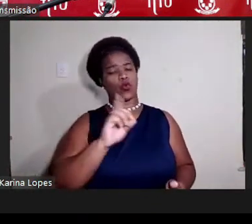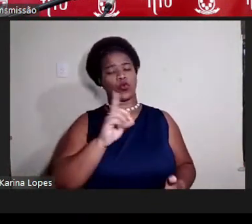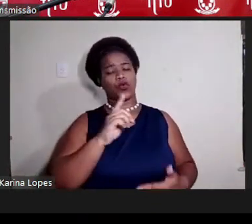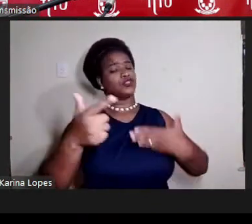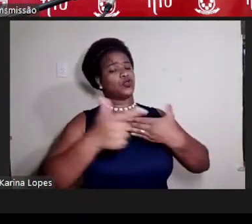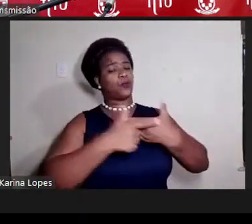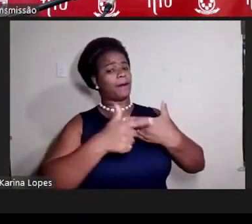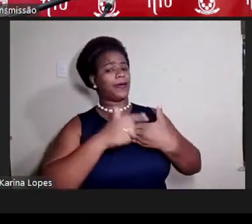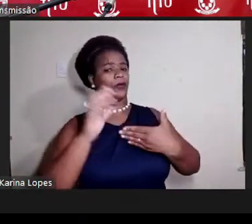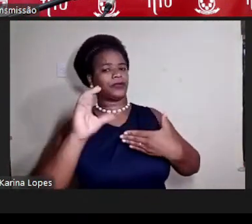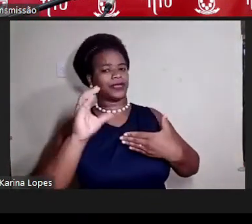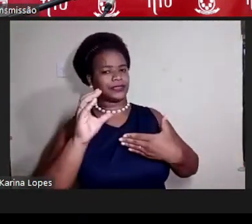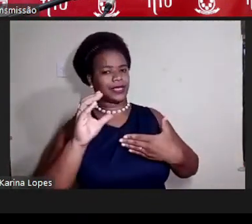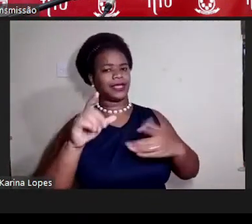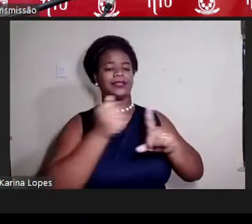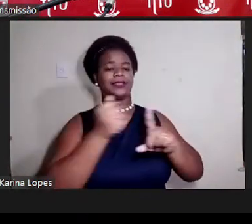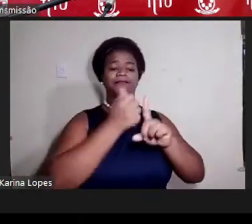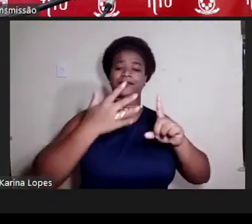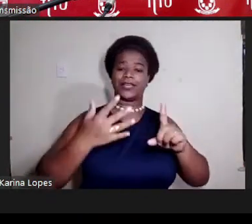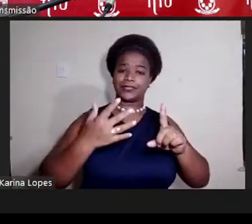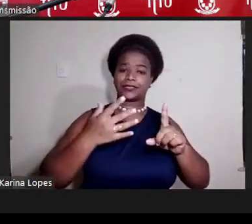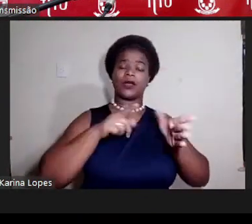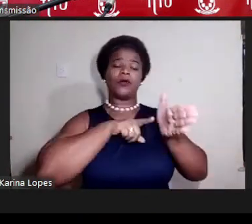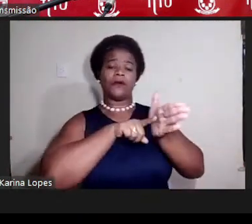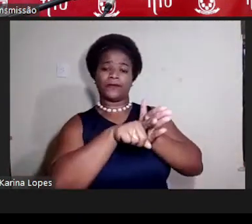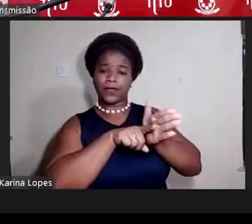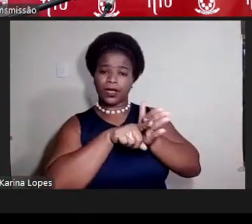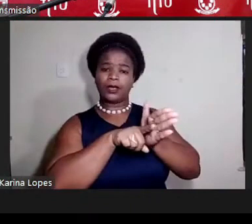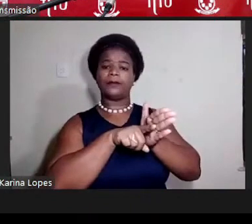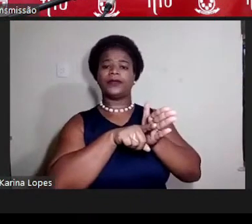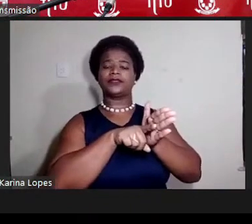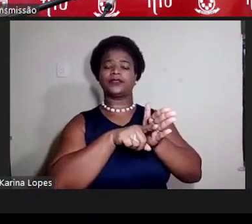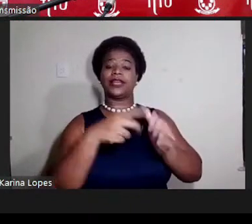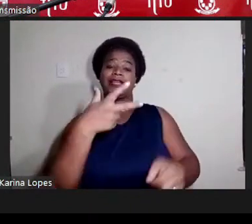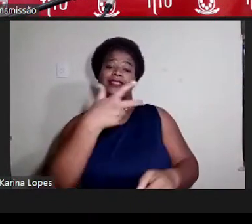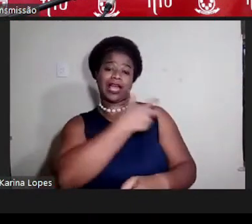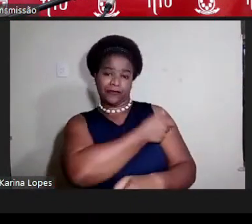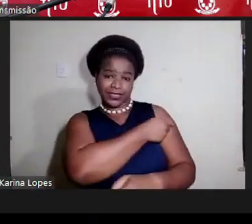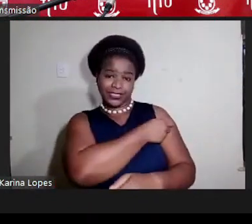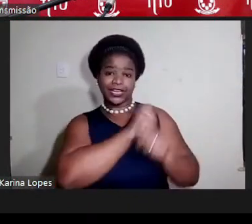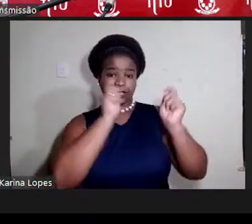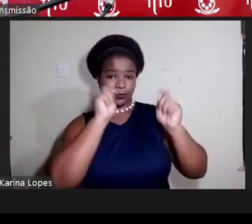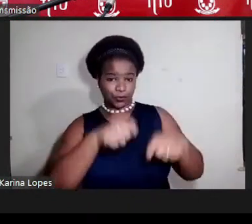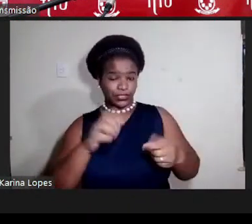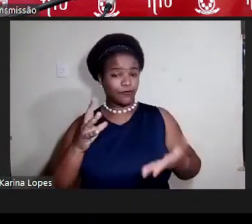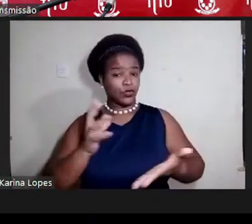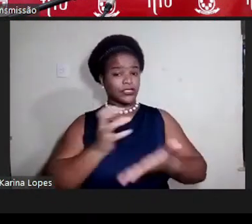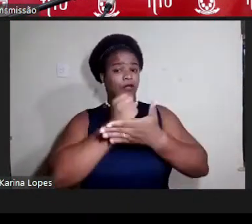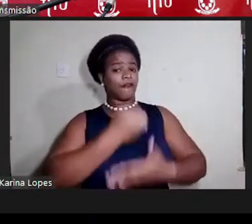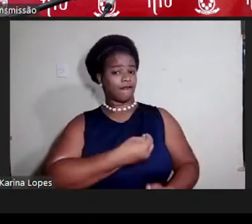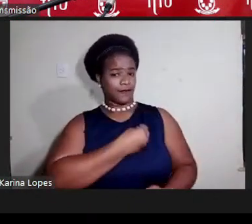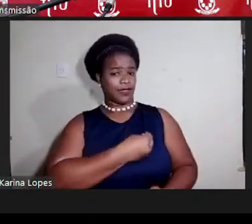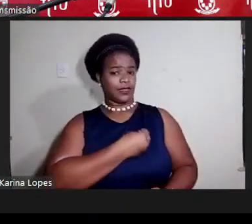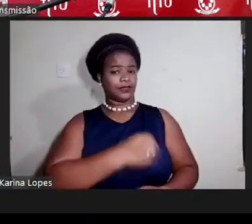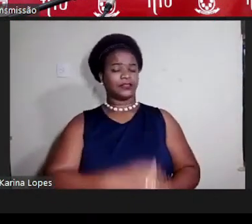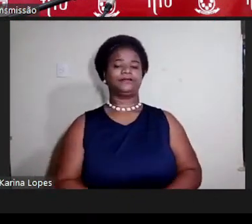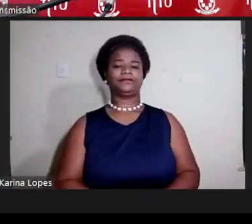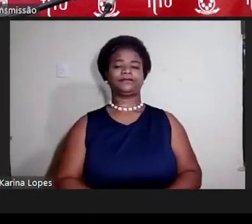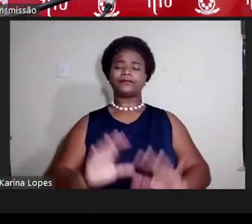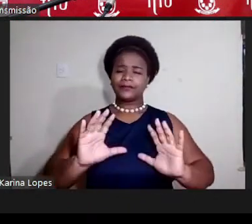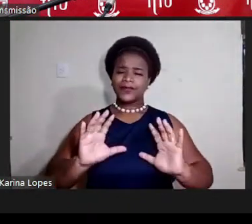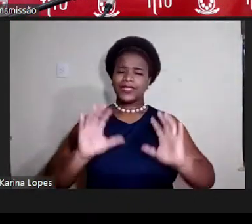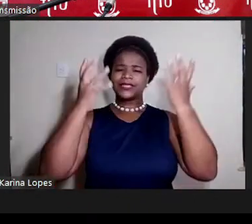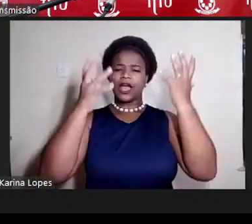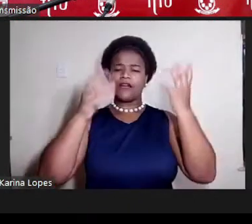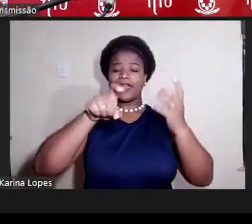ciência, da extensão, da pesquisa, da vacina que salva vidas. Salve,